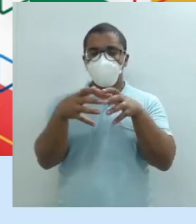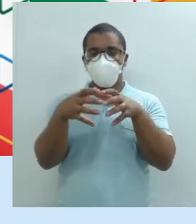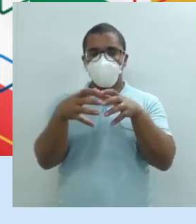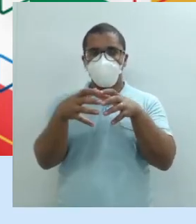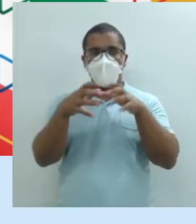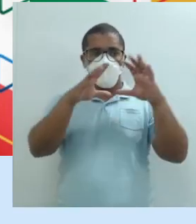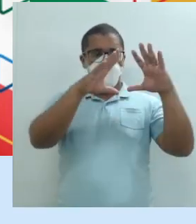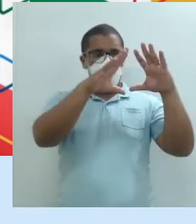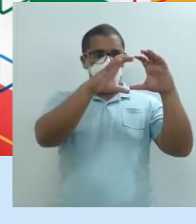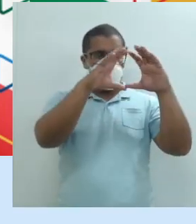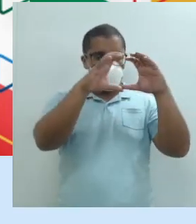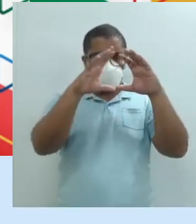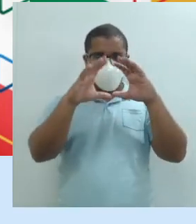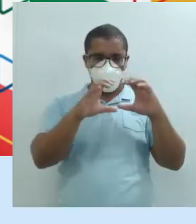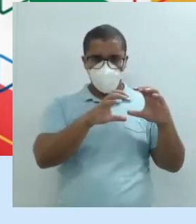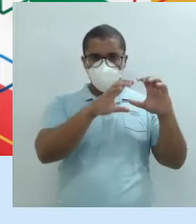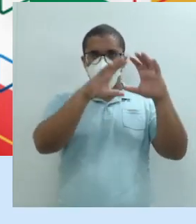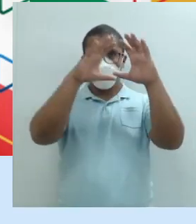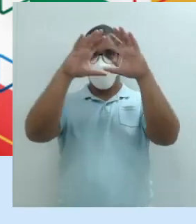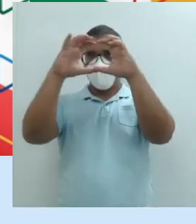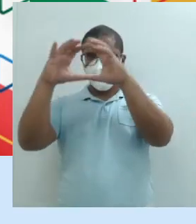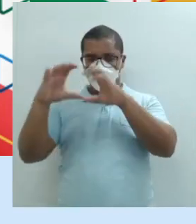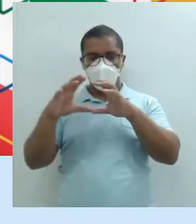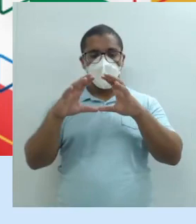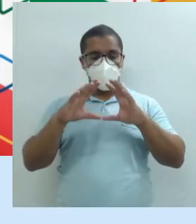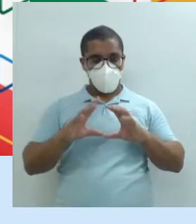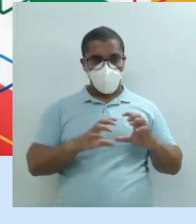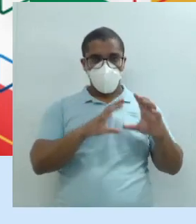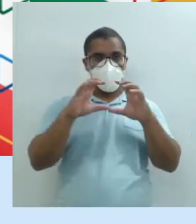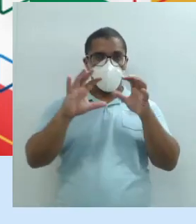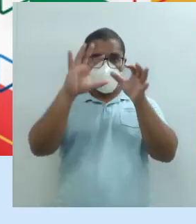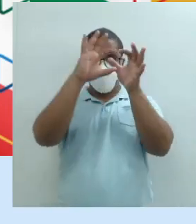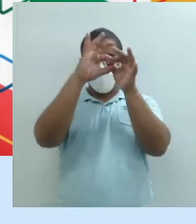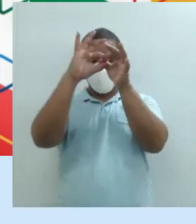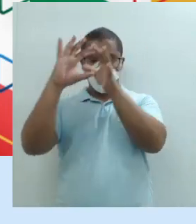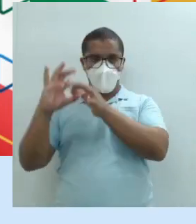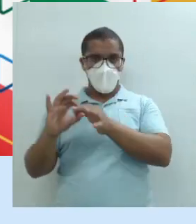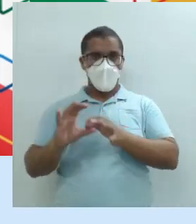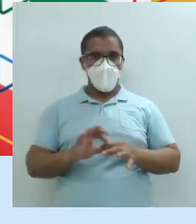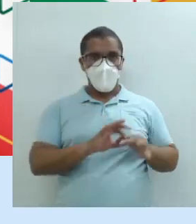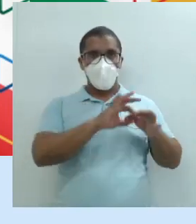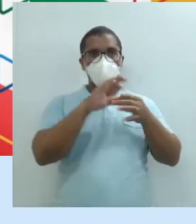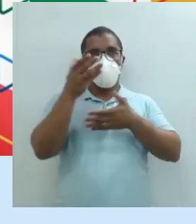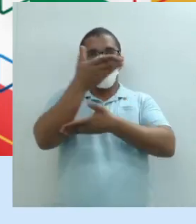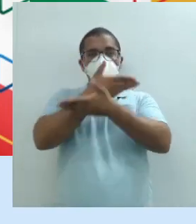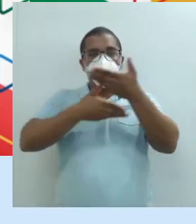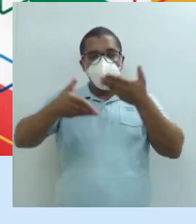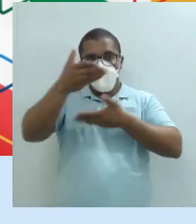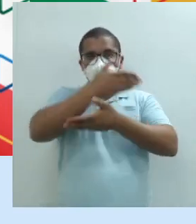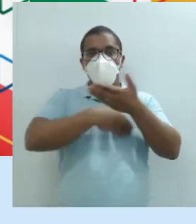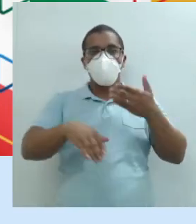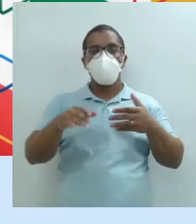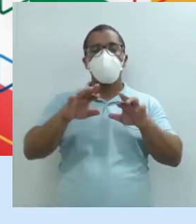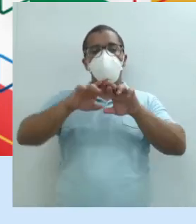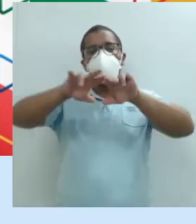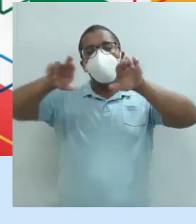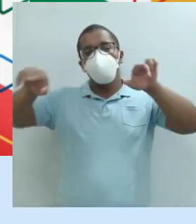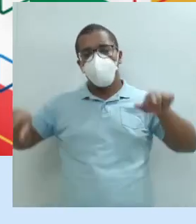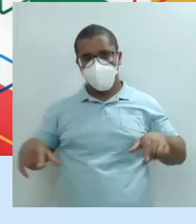essas nuvenzinhas aí que dialogam entre si, as competências cognitivas, interpessoais